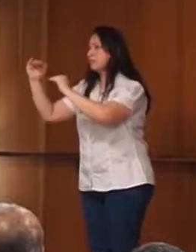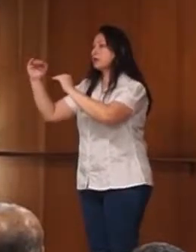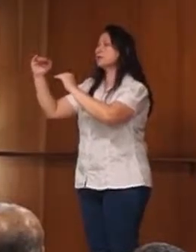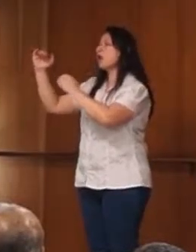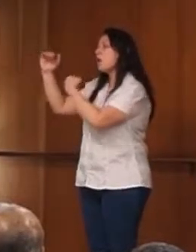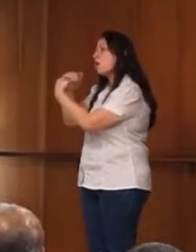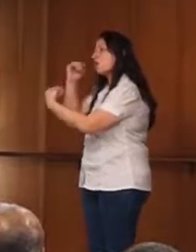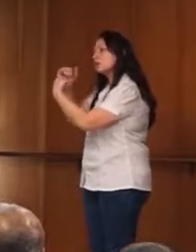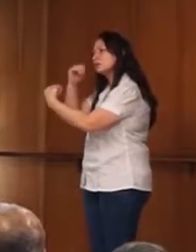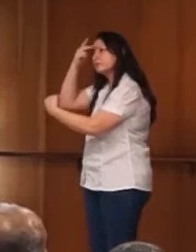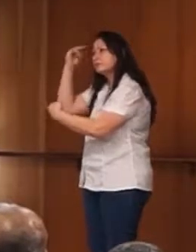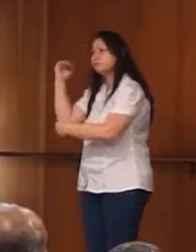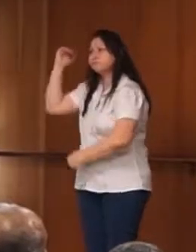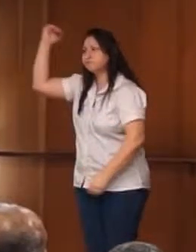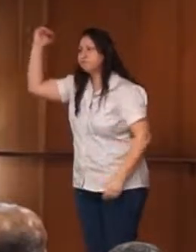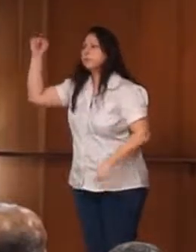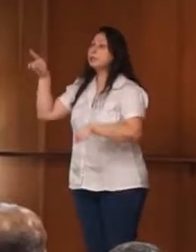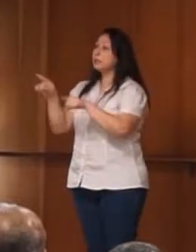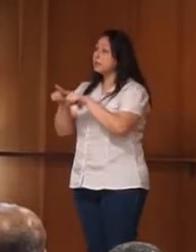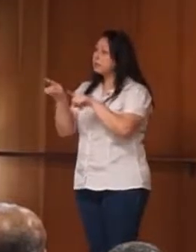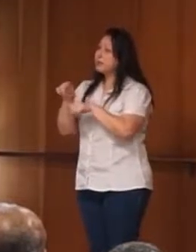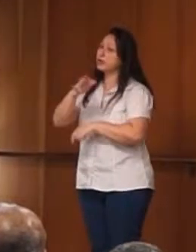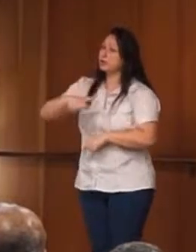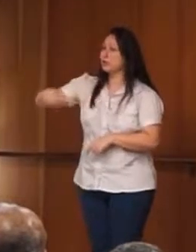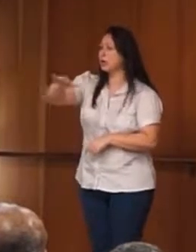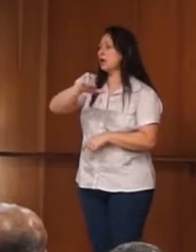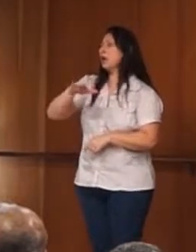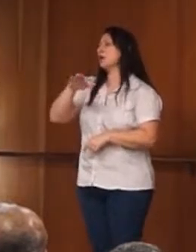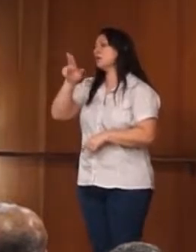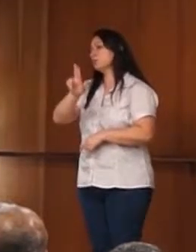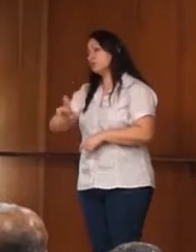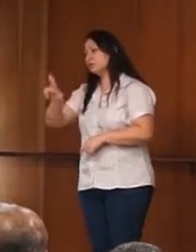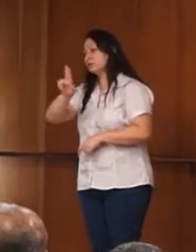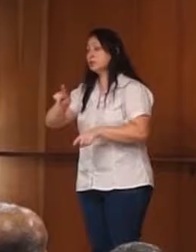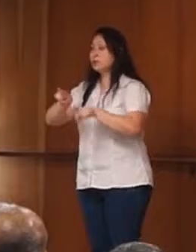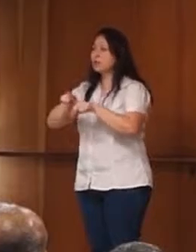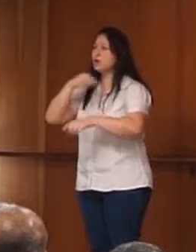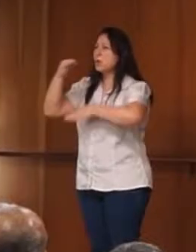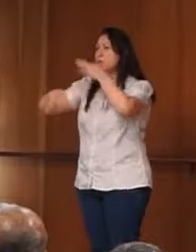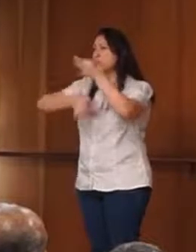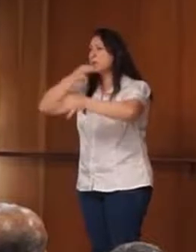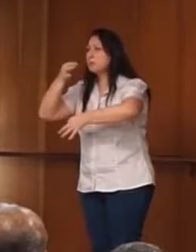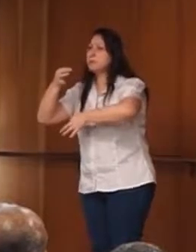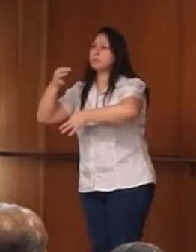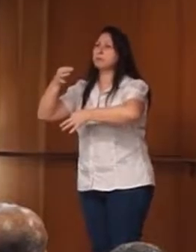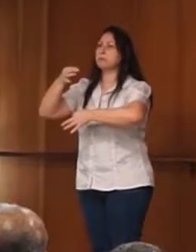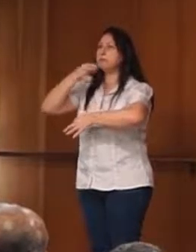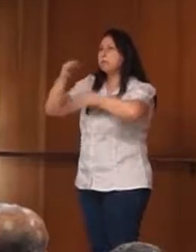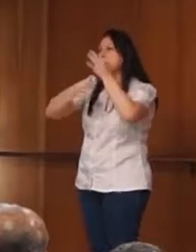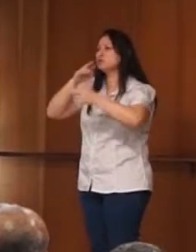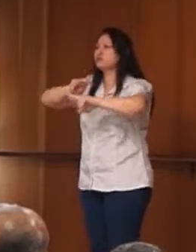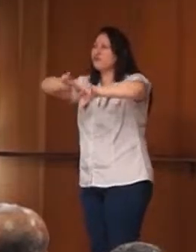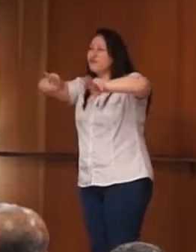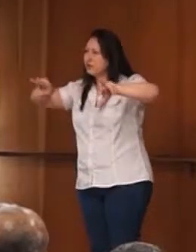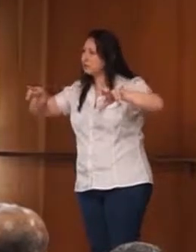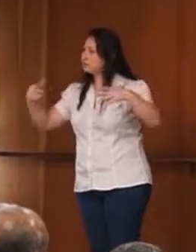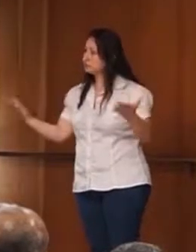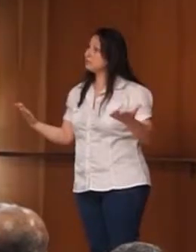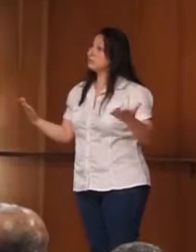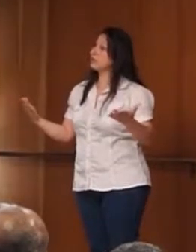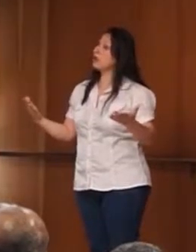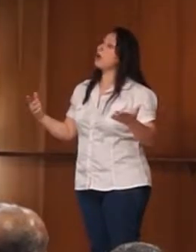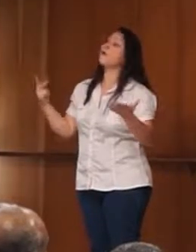espaço da universidade por exercício das diferentes opiniões. Esse é um elemento básico da nossa